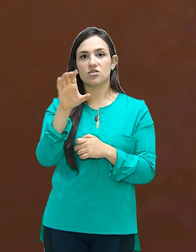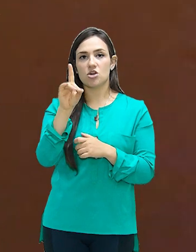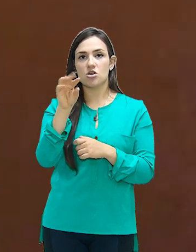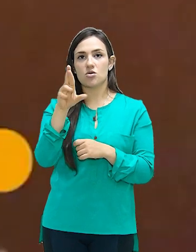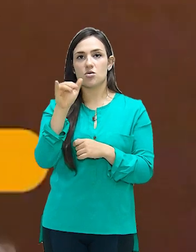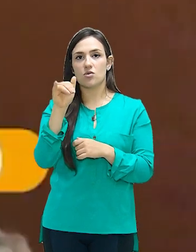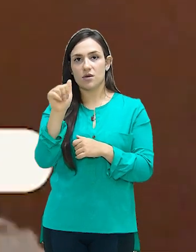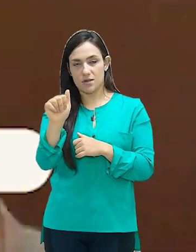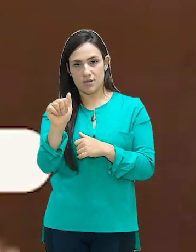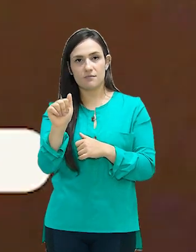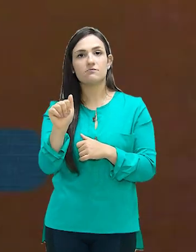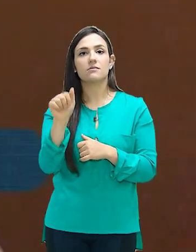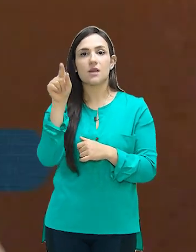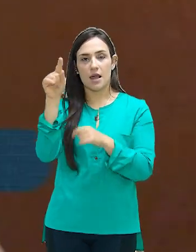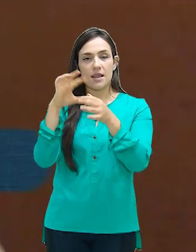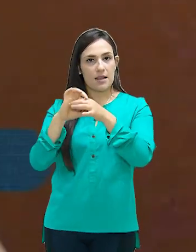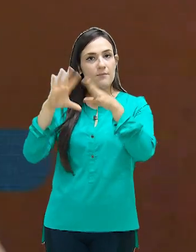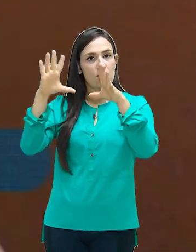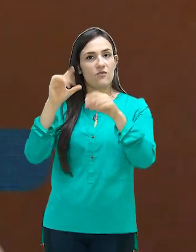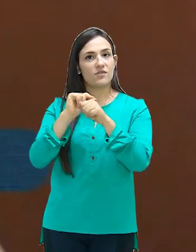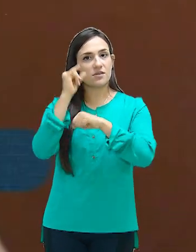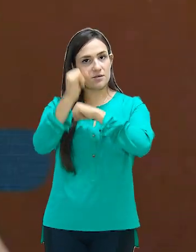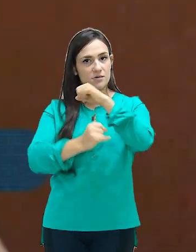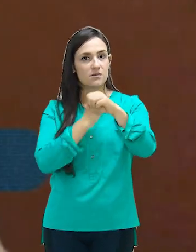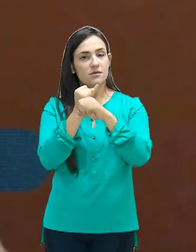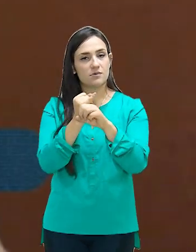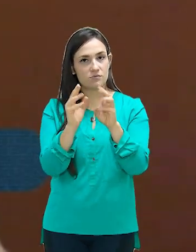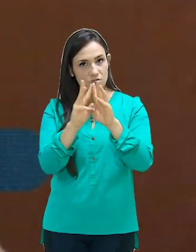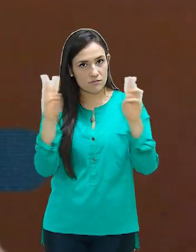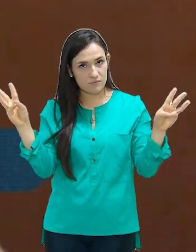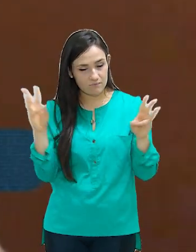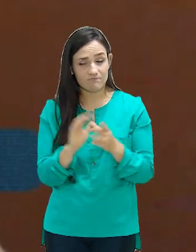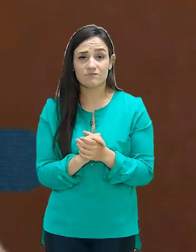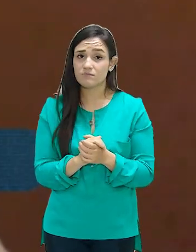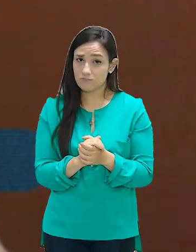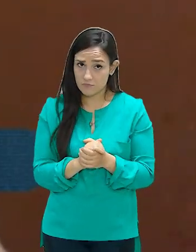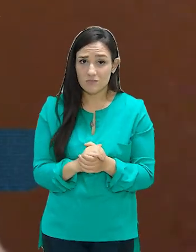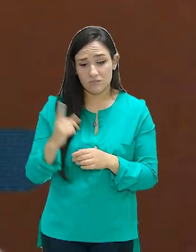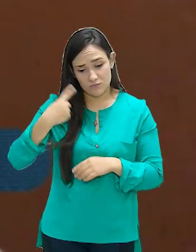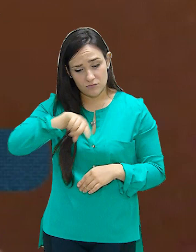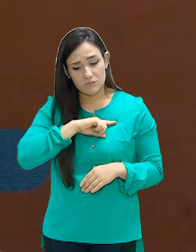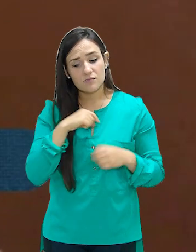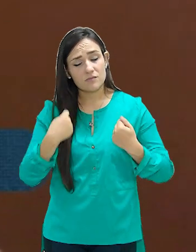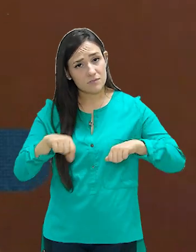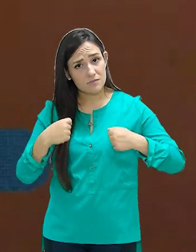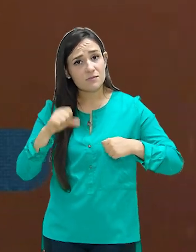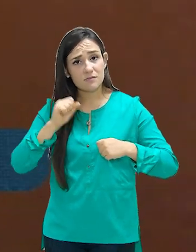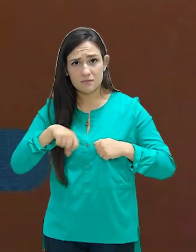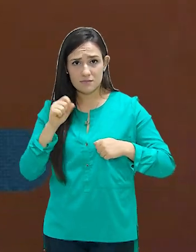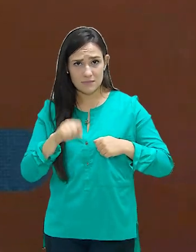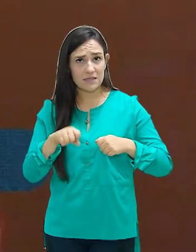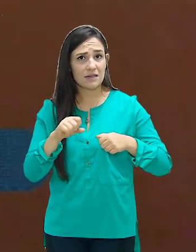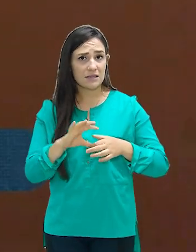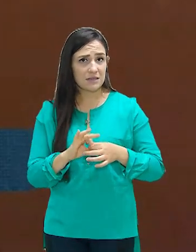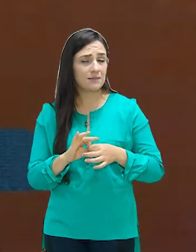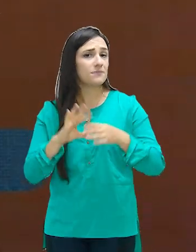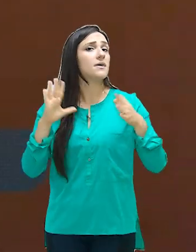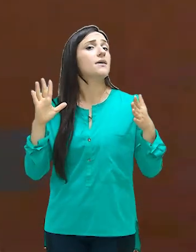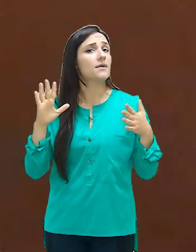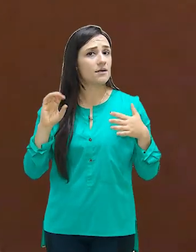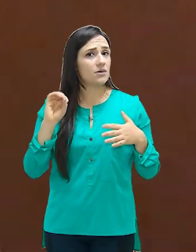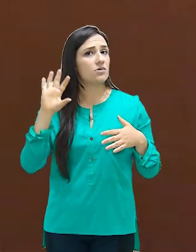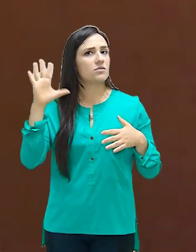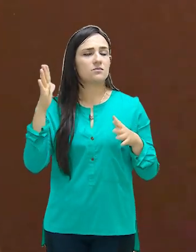gente precisa de mecanismos para que as pessoas possam regularizar as questões da sua vida pessoal. E o divórcio,